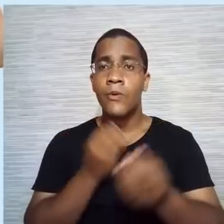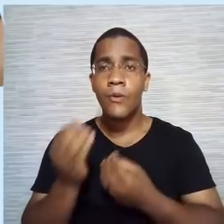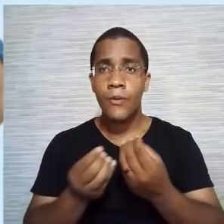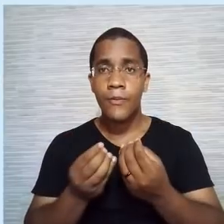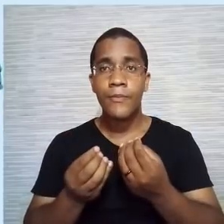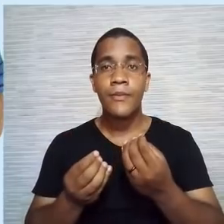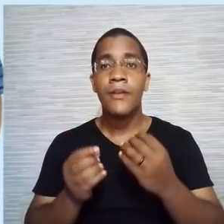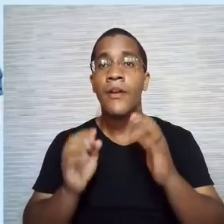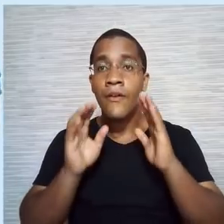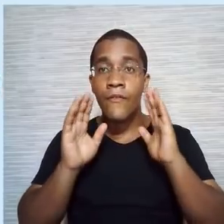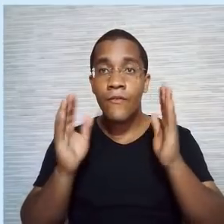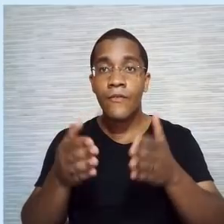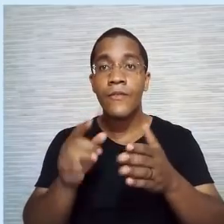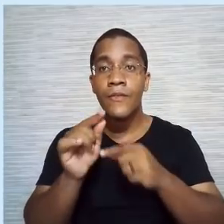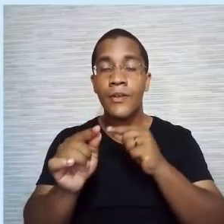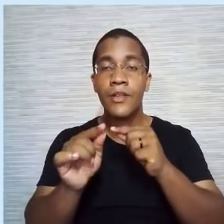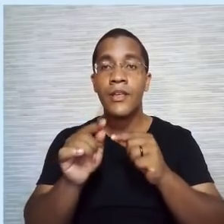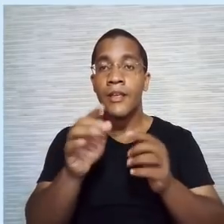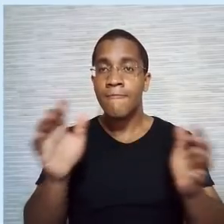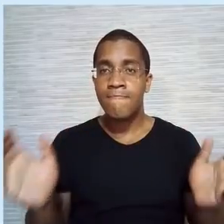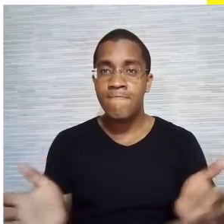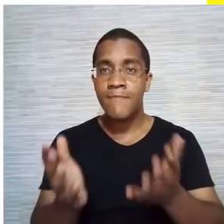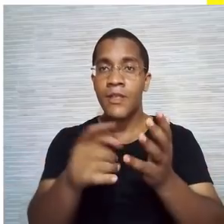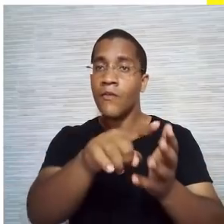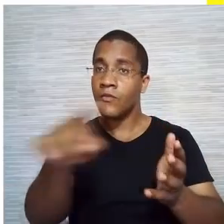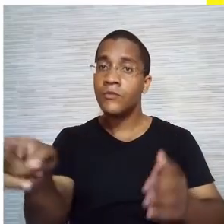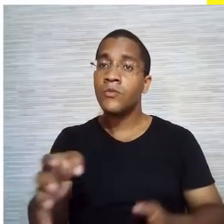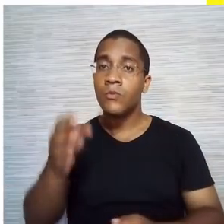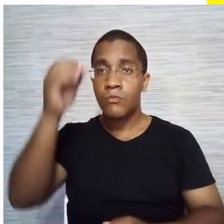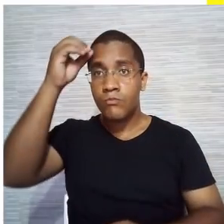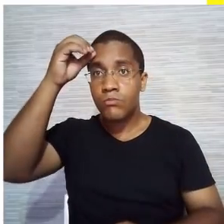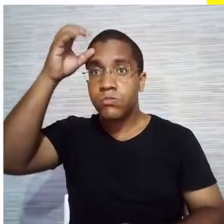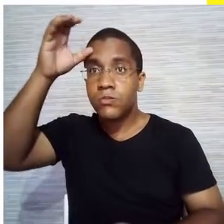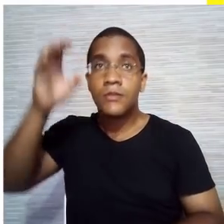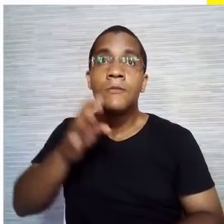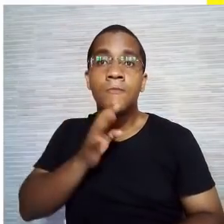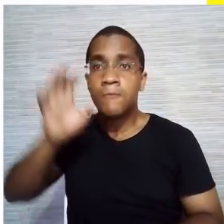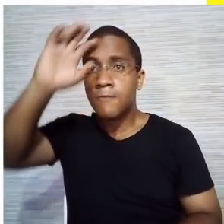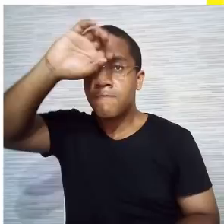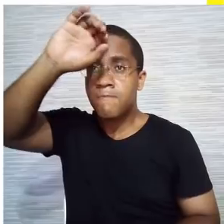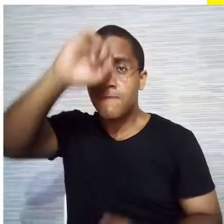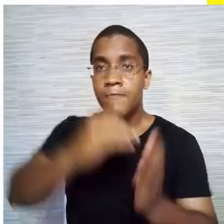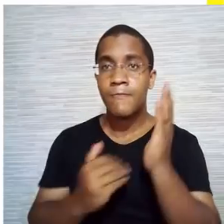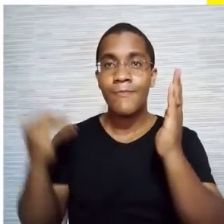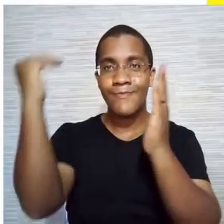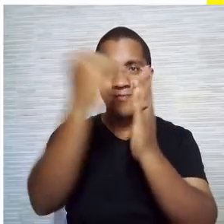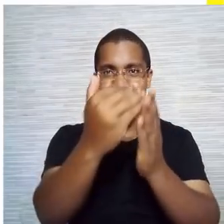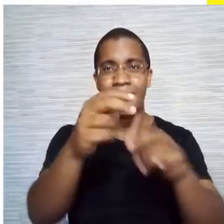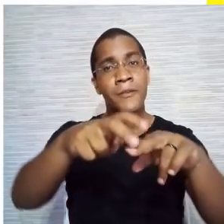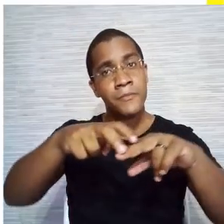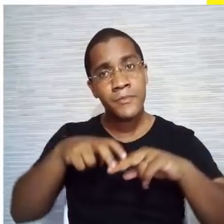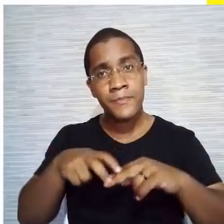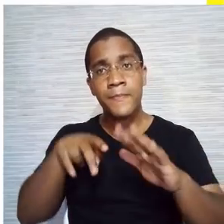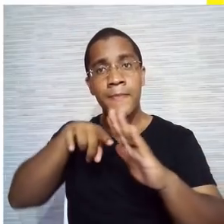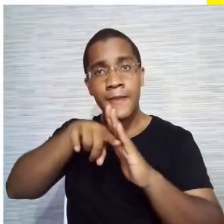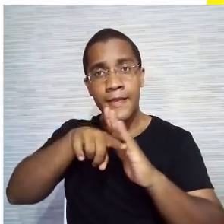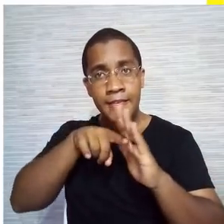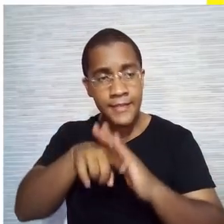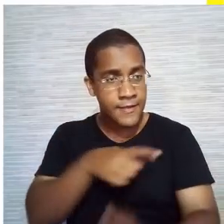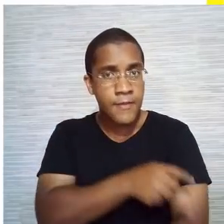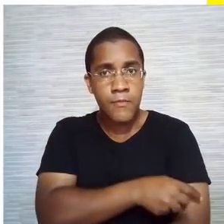essa vontade do conhecer. E por quê? Portanto, a pesquisa no ensino fundamental